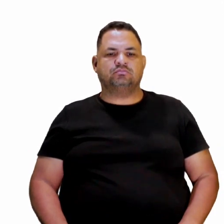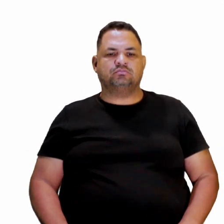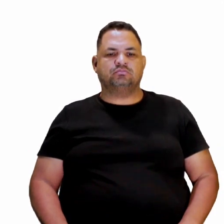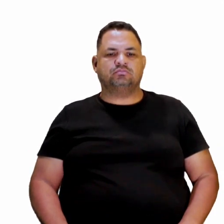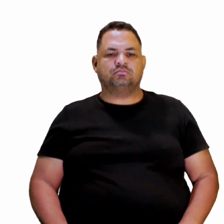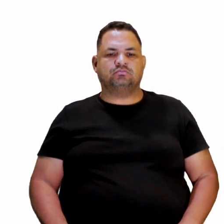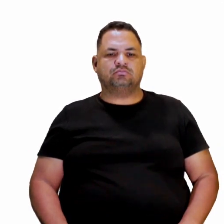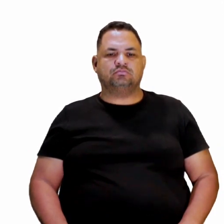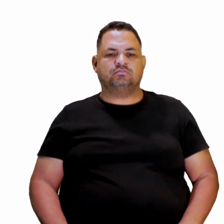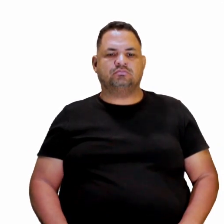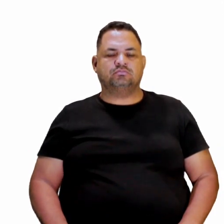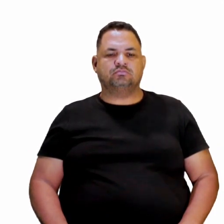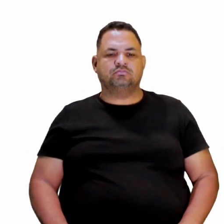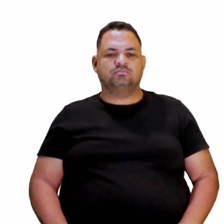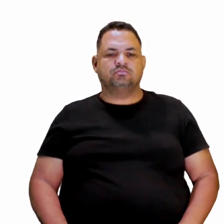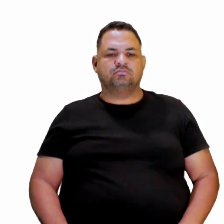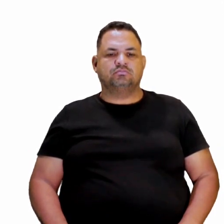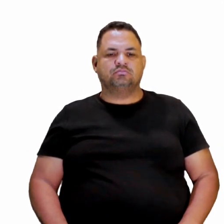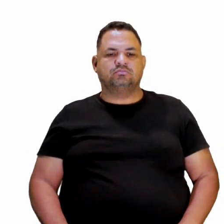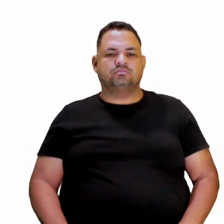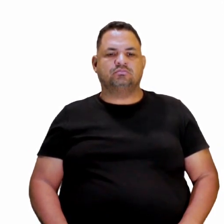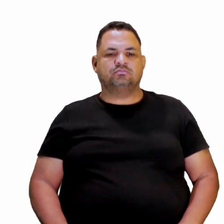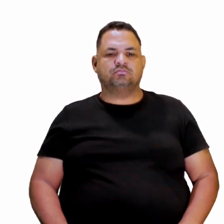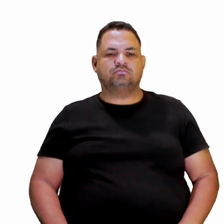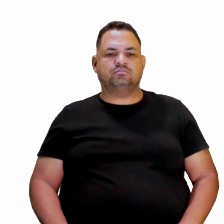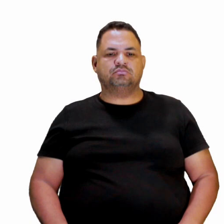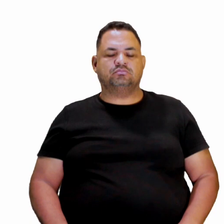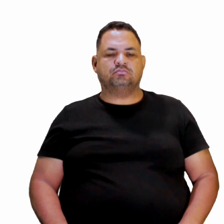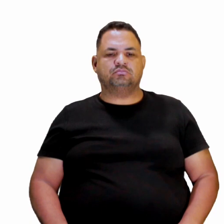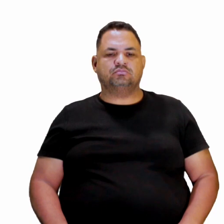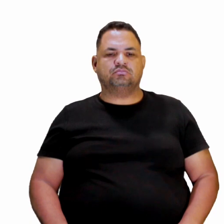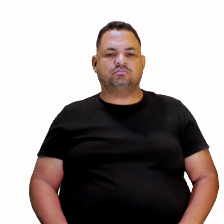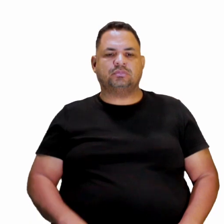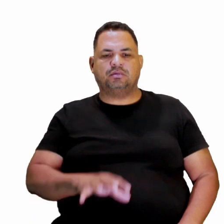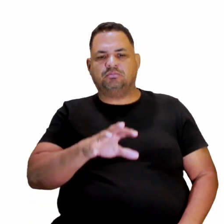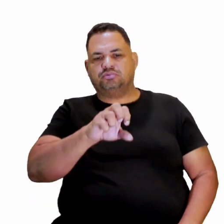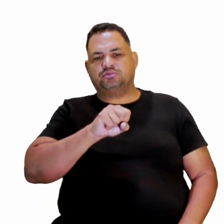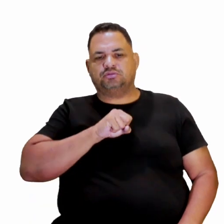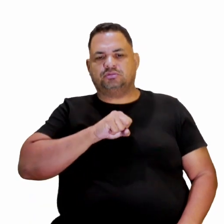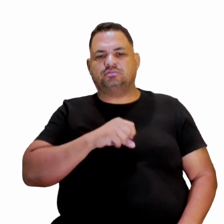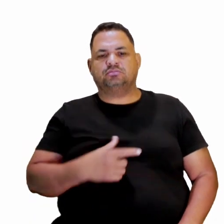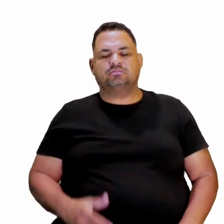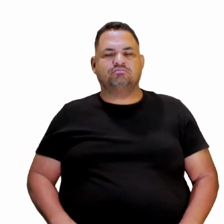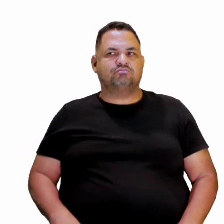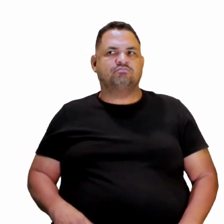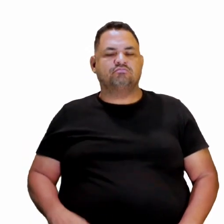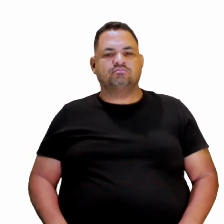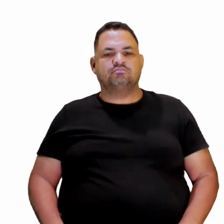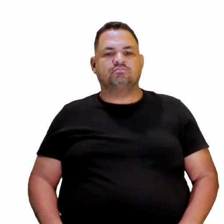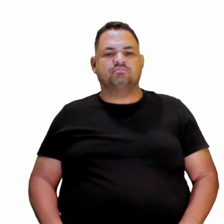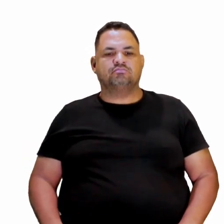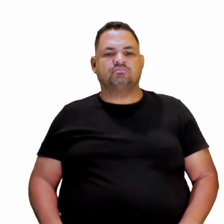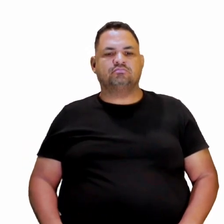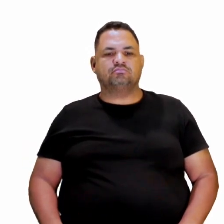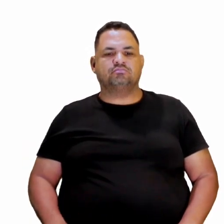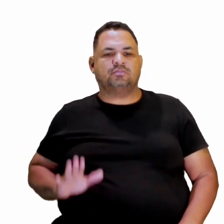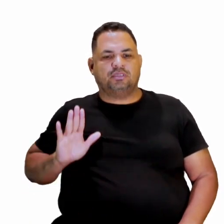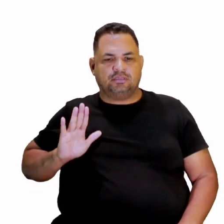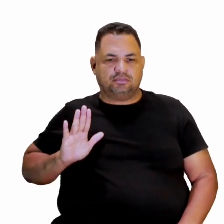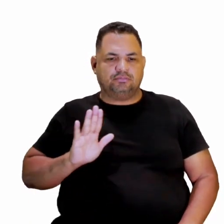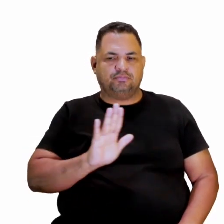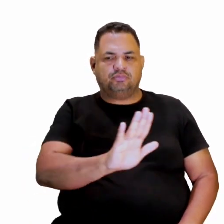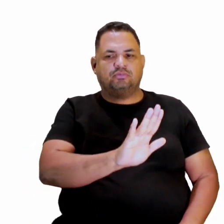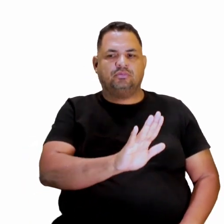aqui é um clássico, push. Quem nunca viu essa palavra e tentou puxar? Quem nunca, né? A palavra push, na verdade, é